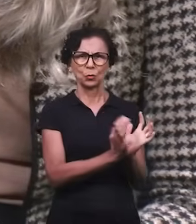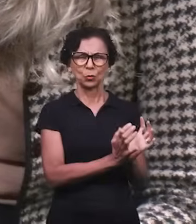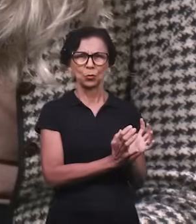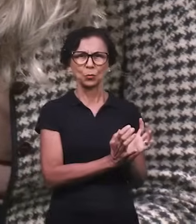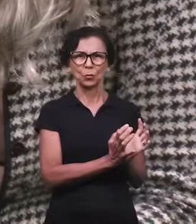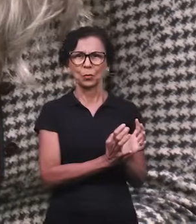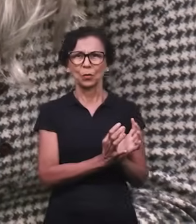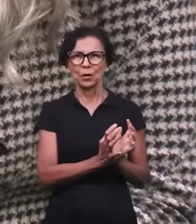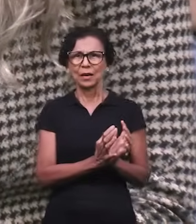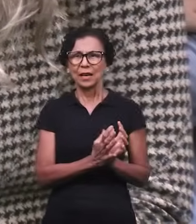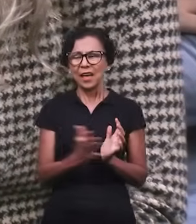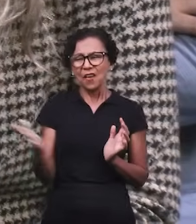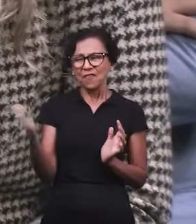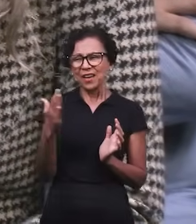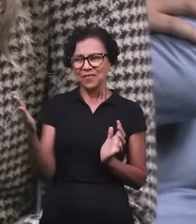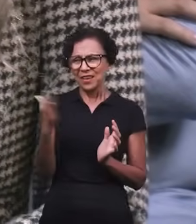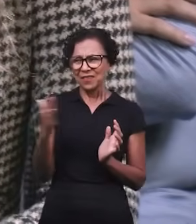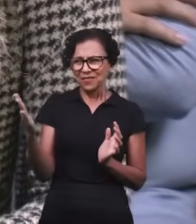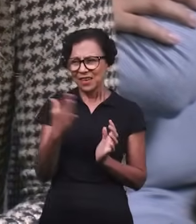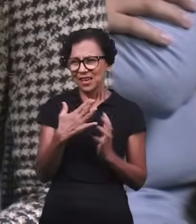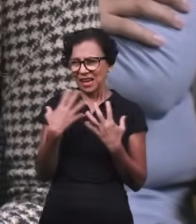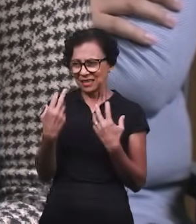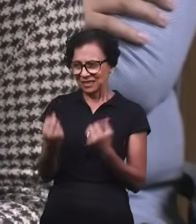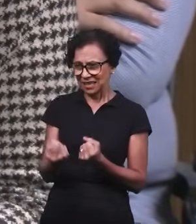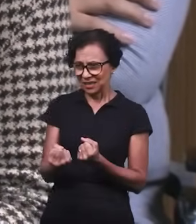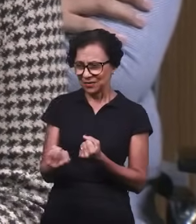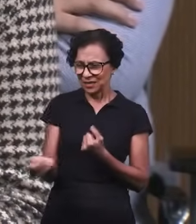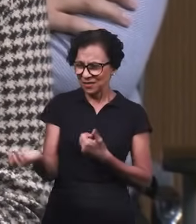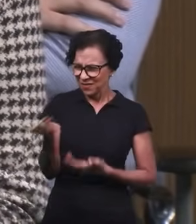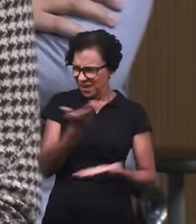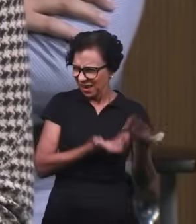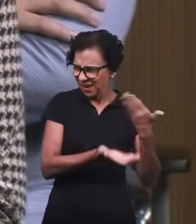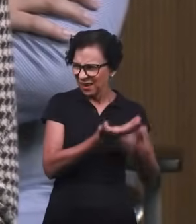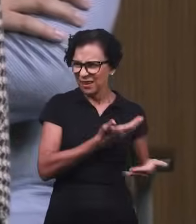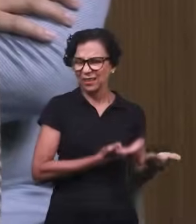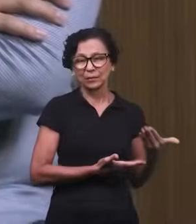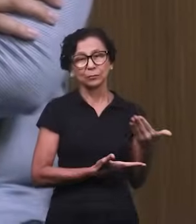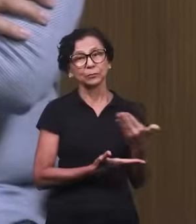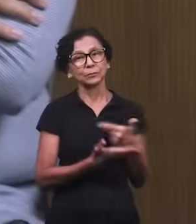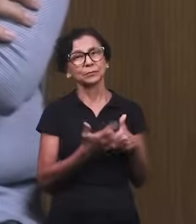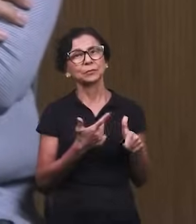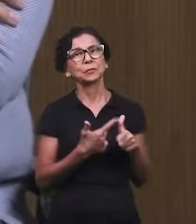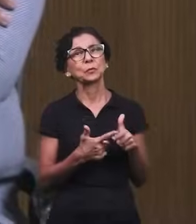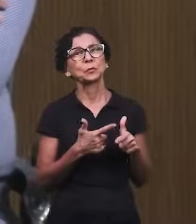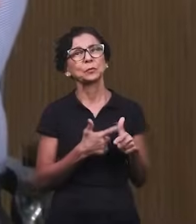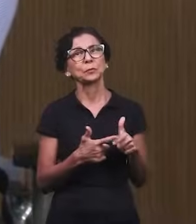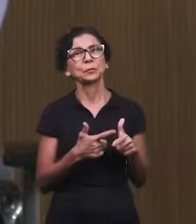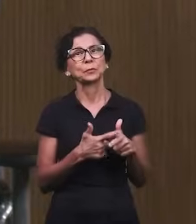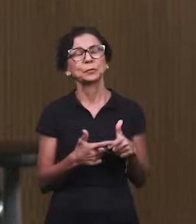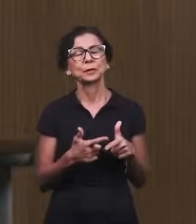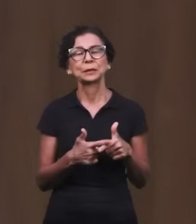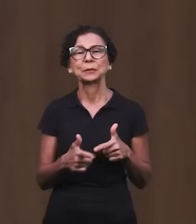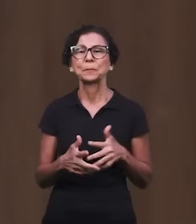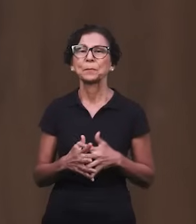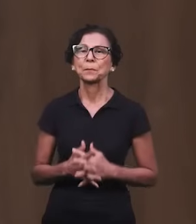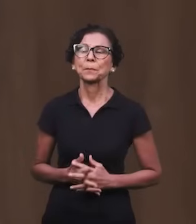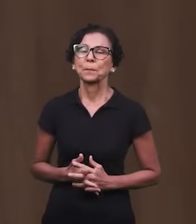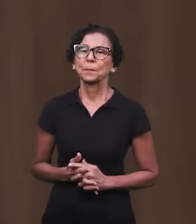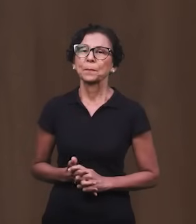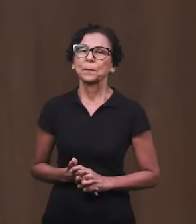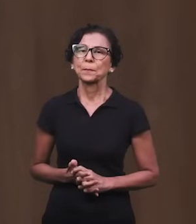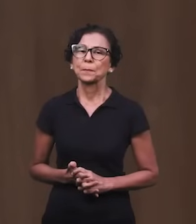que não creem no Senhor, tem algum problema aí, né? Então, eu diria que